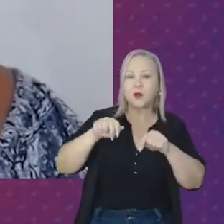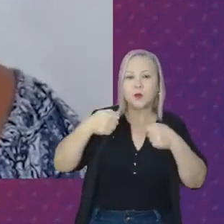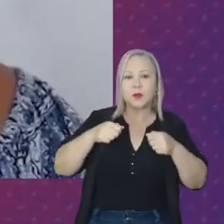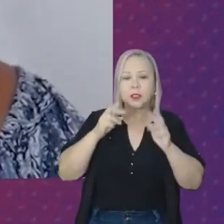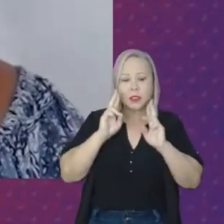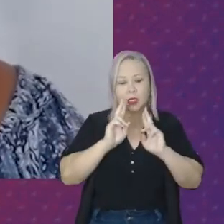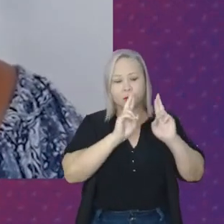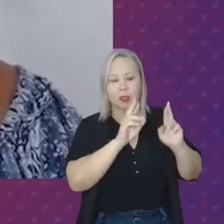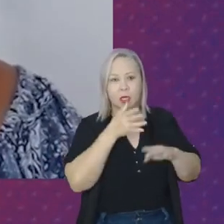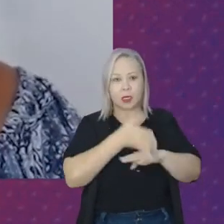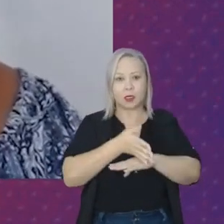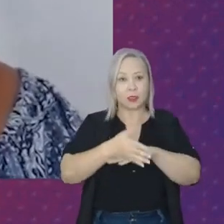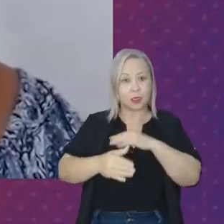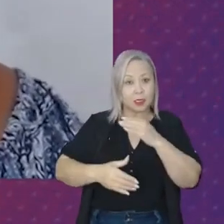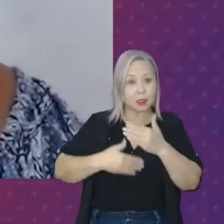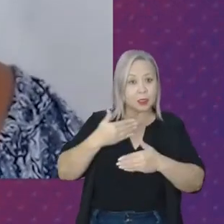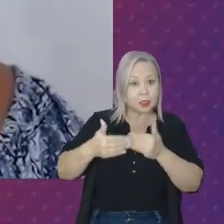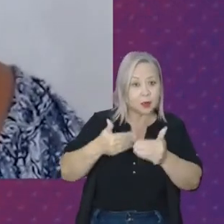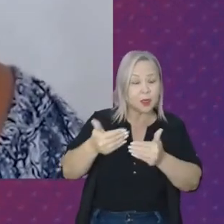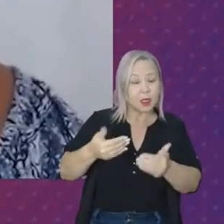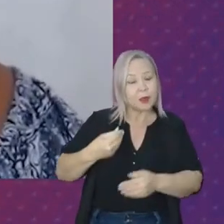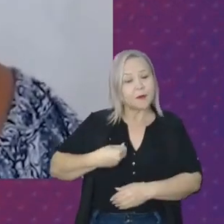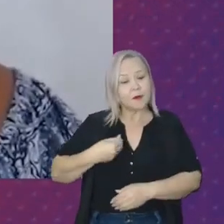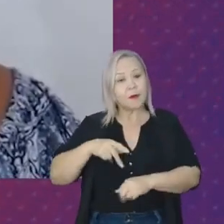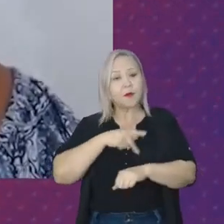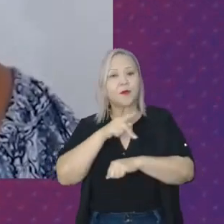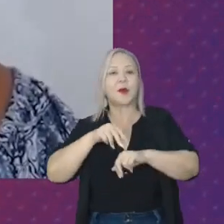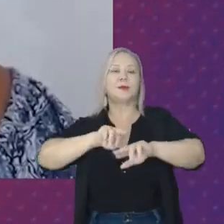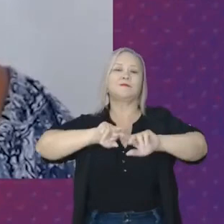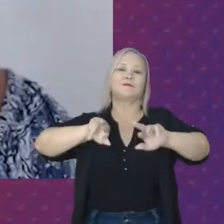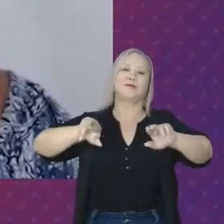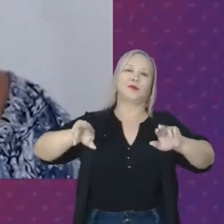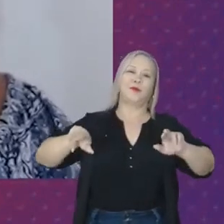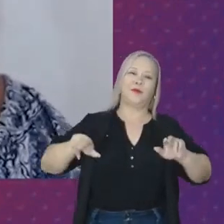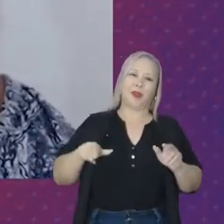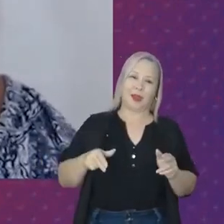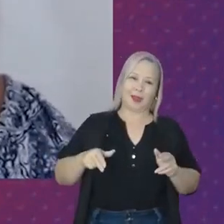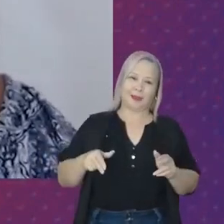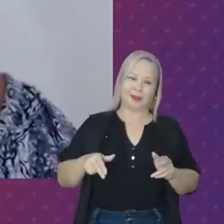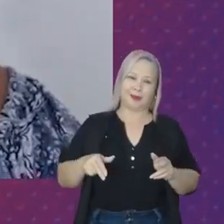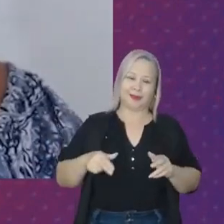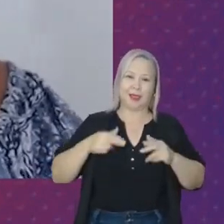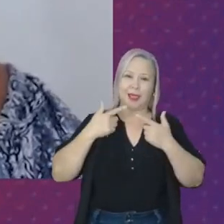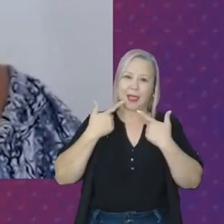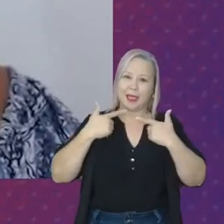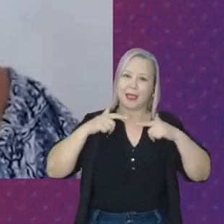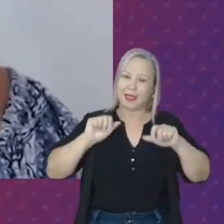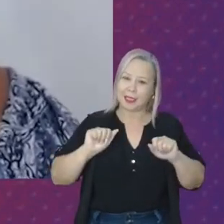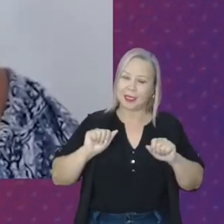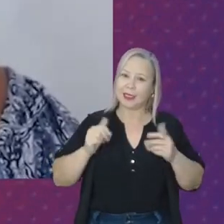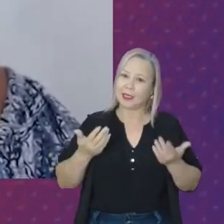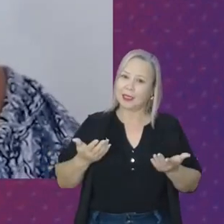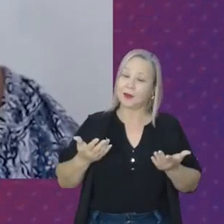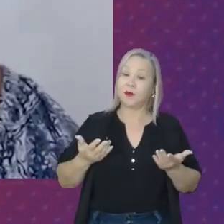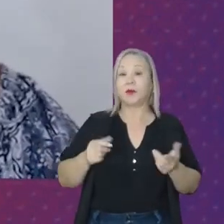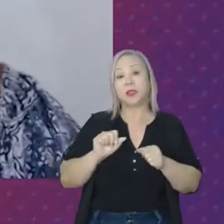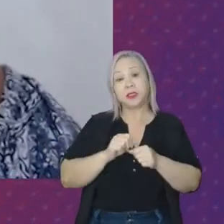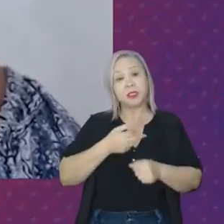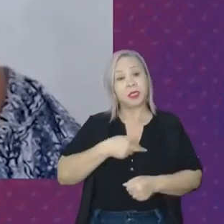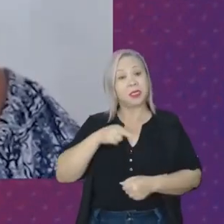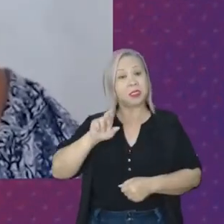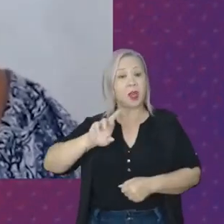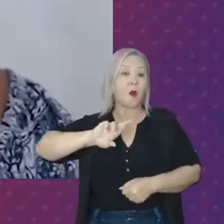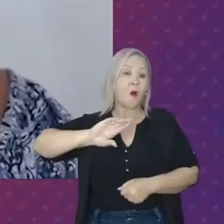nesse processo, porque nós vivemos num país diverso, de culto e, inclusive, de não culto, para aquelas